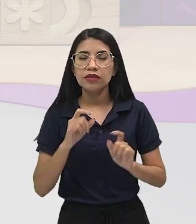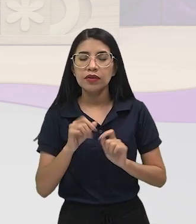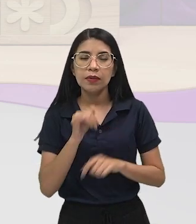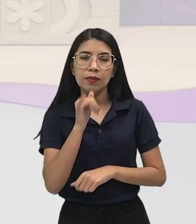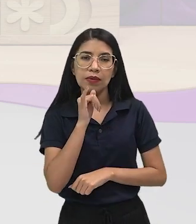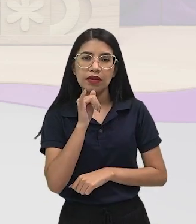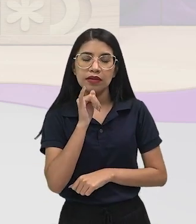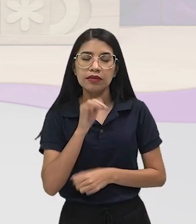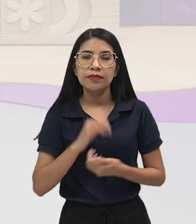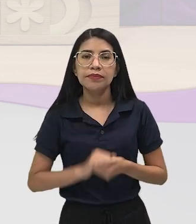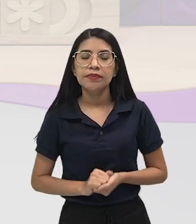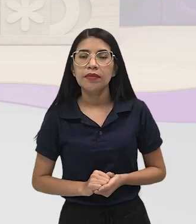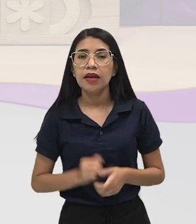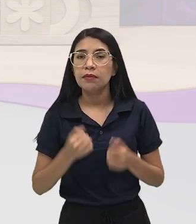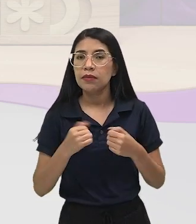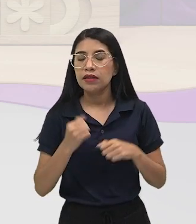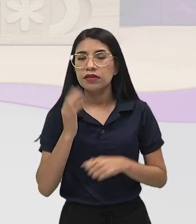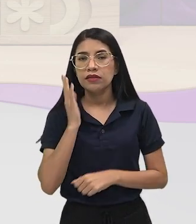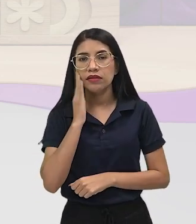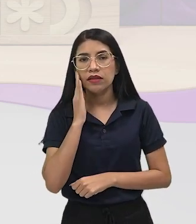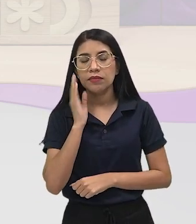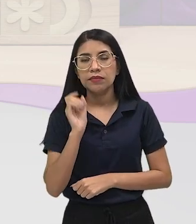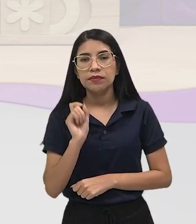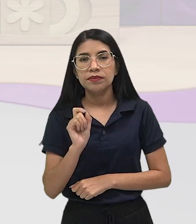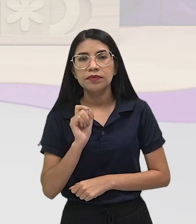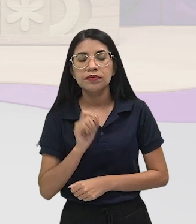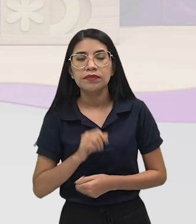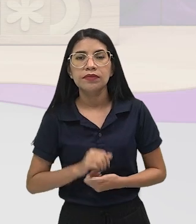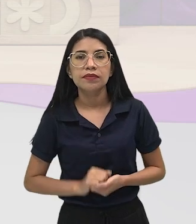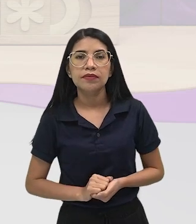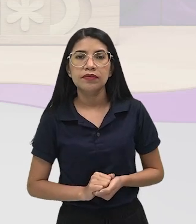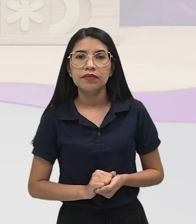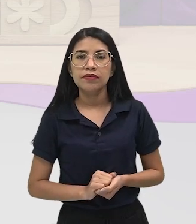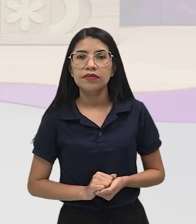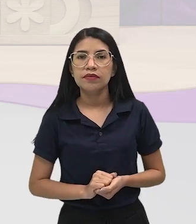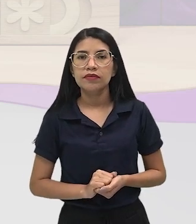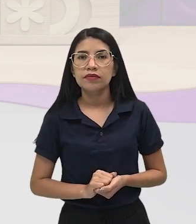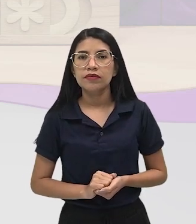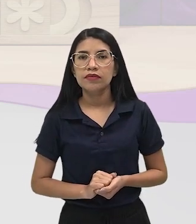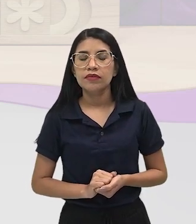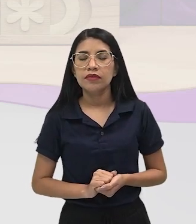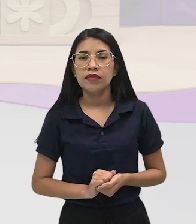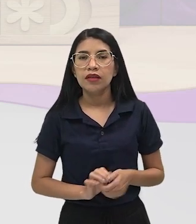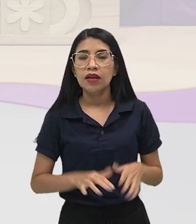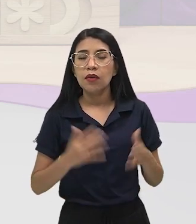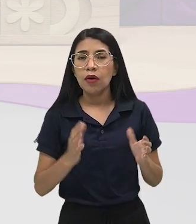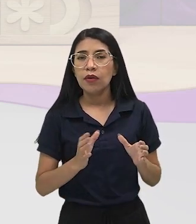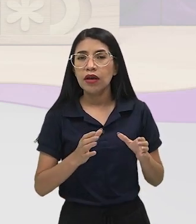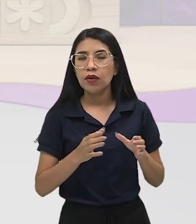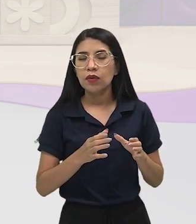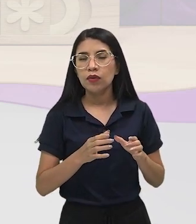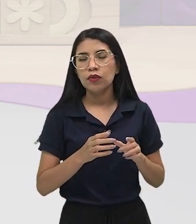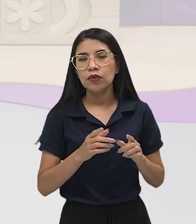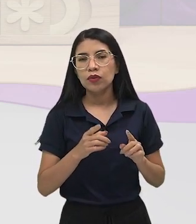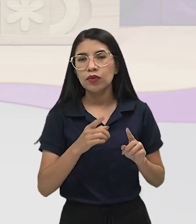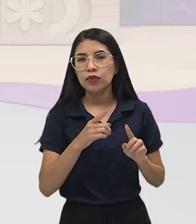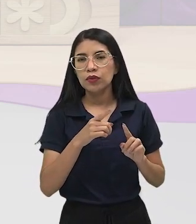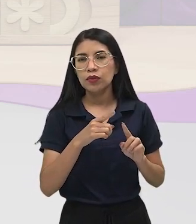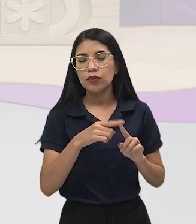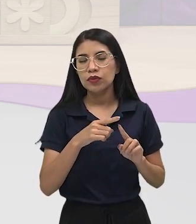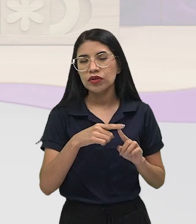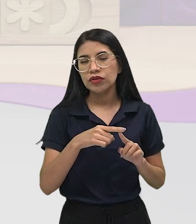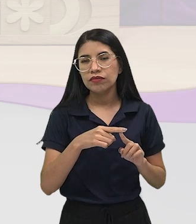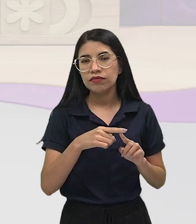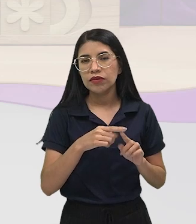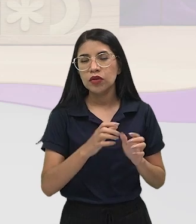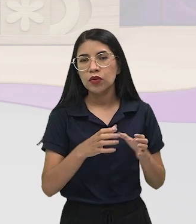posso querer saber qual é o time que torcem os